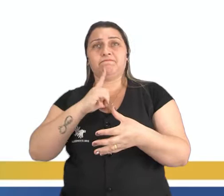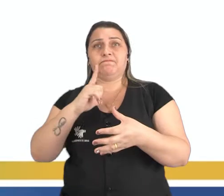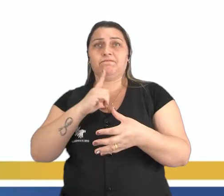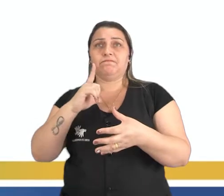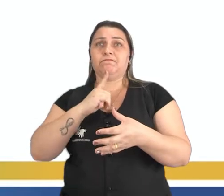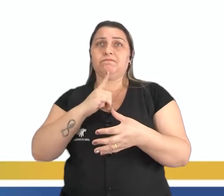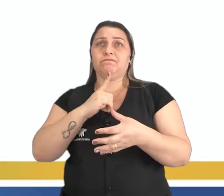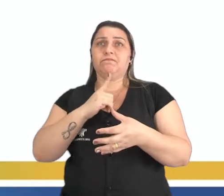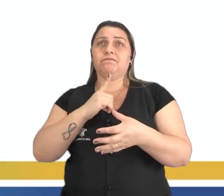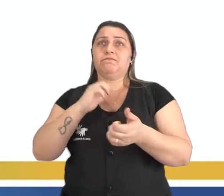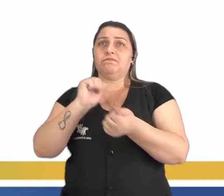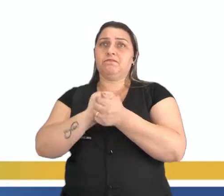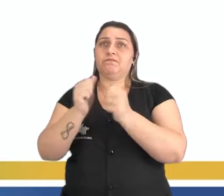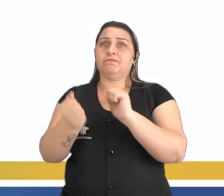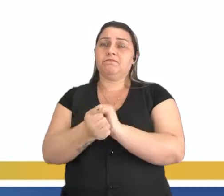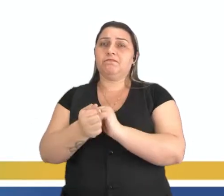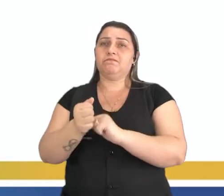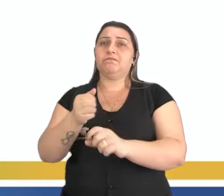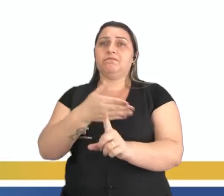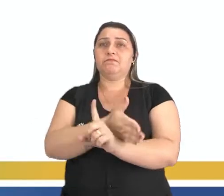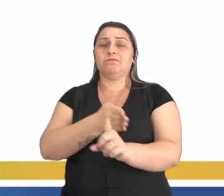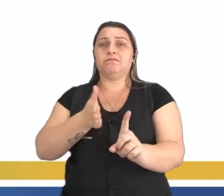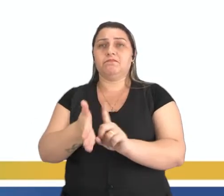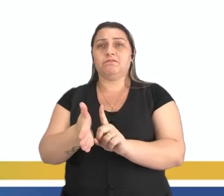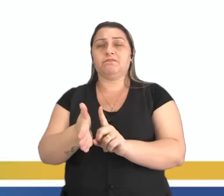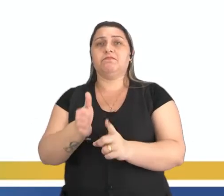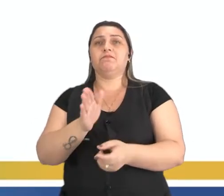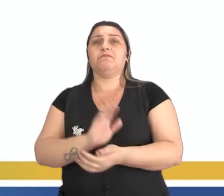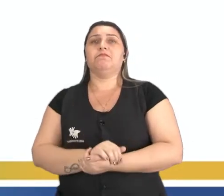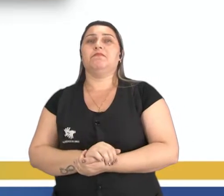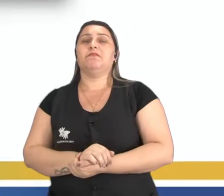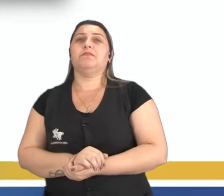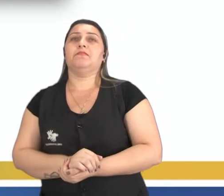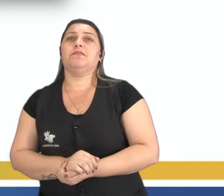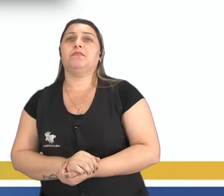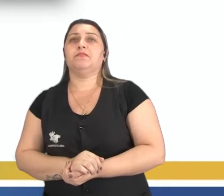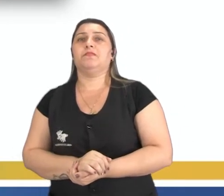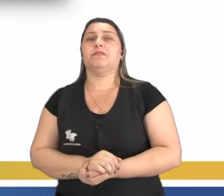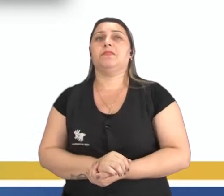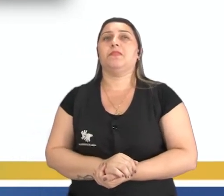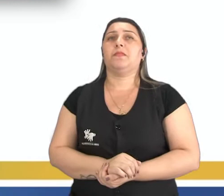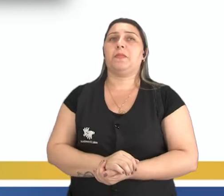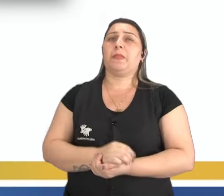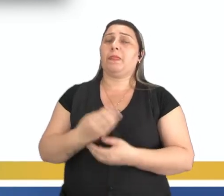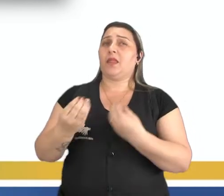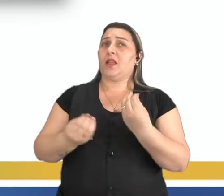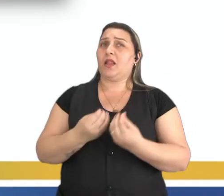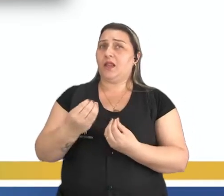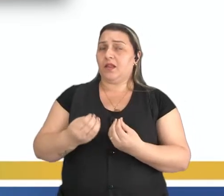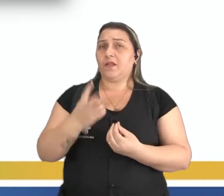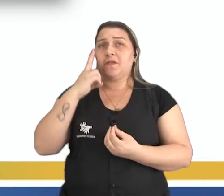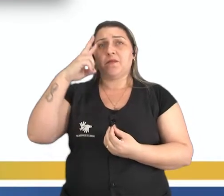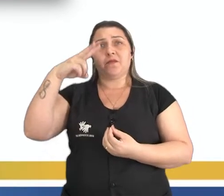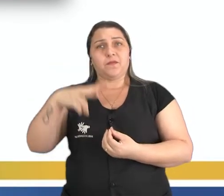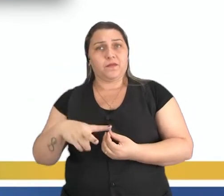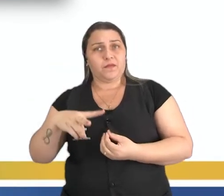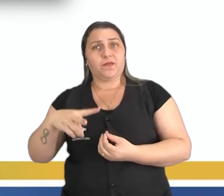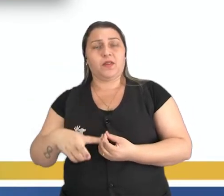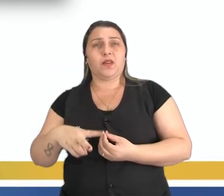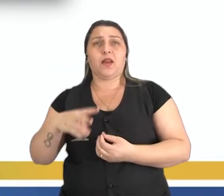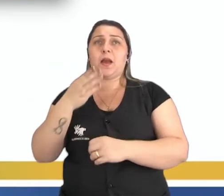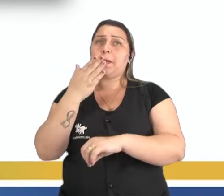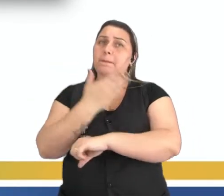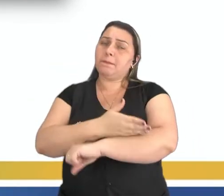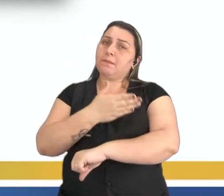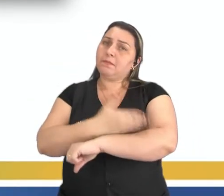A cada dia possui, então, mais adeptos a essa modalidade. Então, como vocês puderam ver, né? É uma